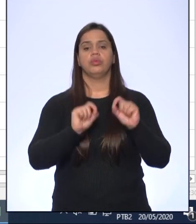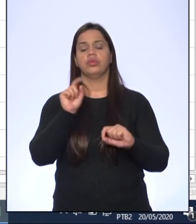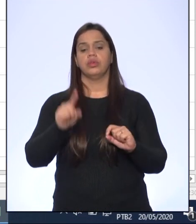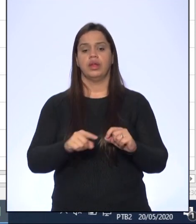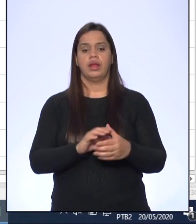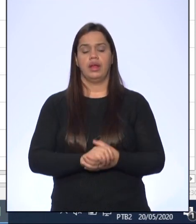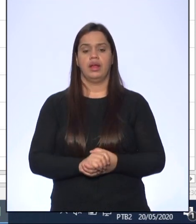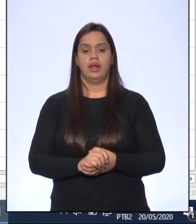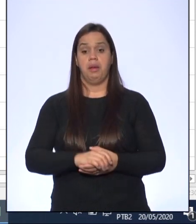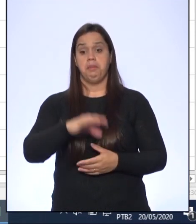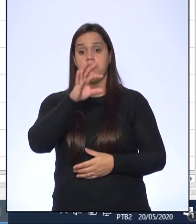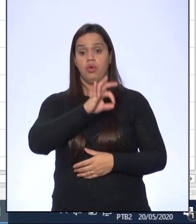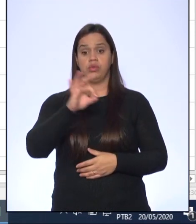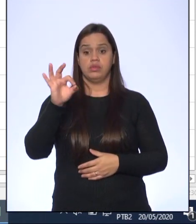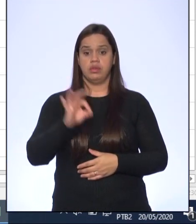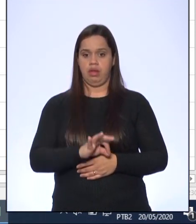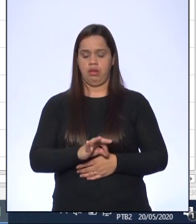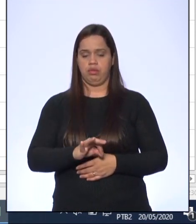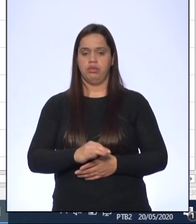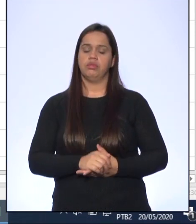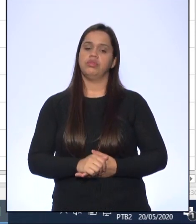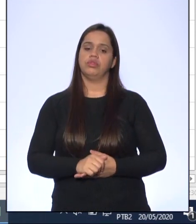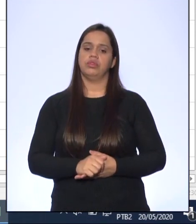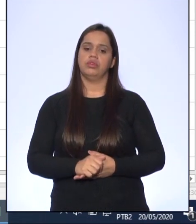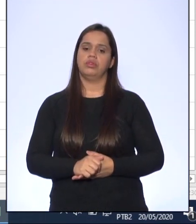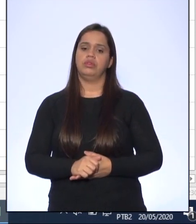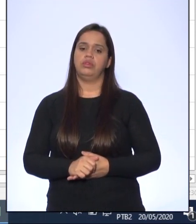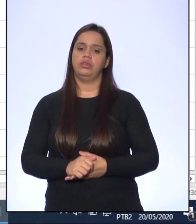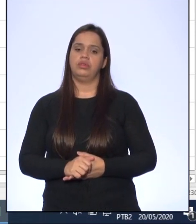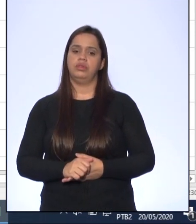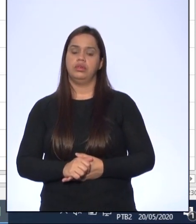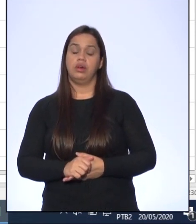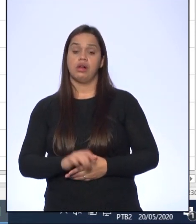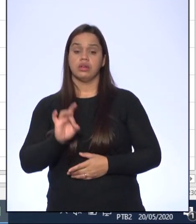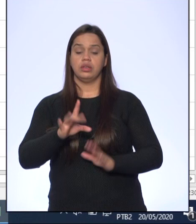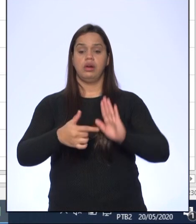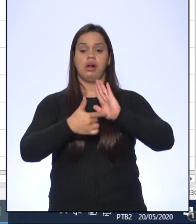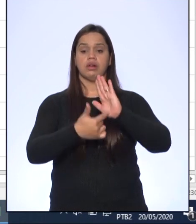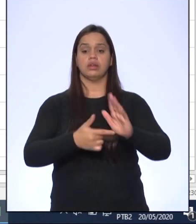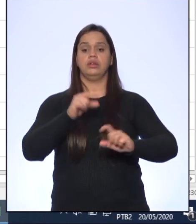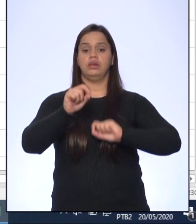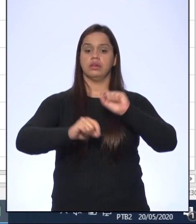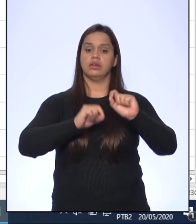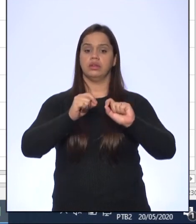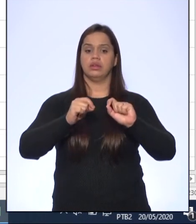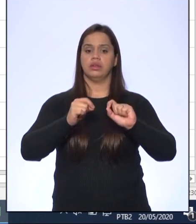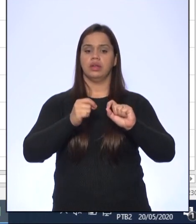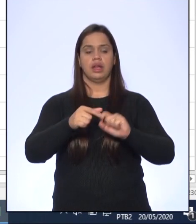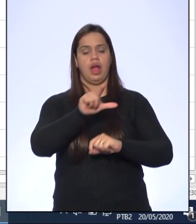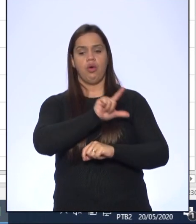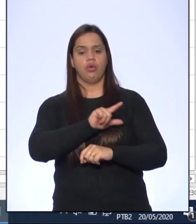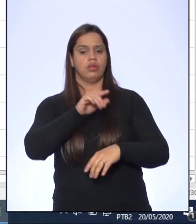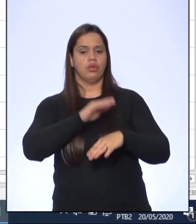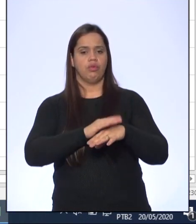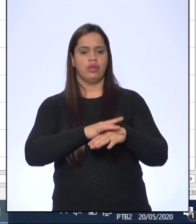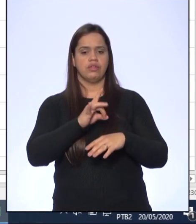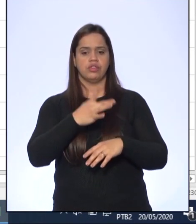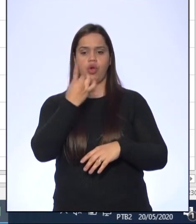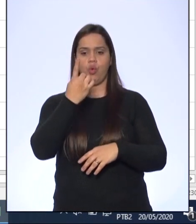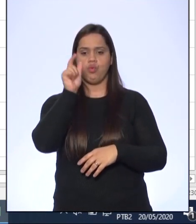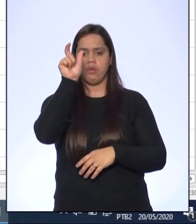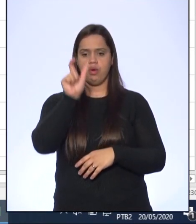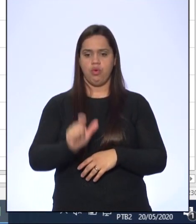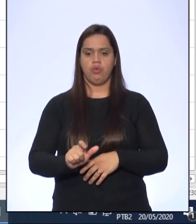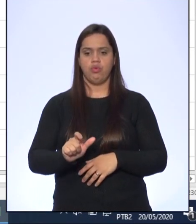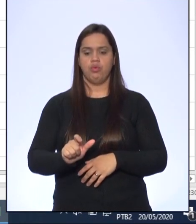a porcentagem. Só para aparecer que na outra eu não fiz, né? Na outra a gente fez uma coluna só.